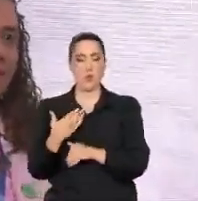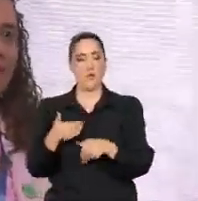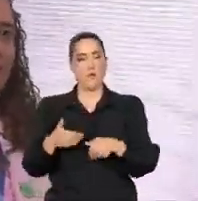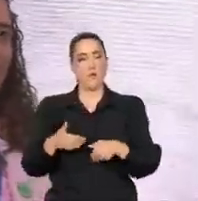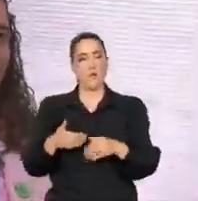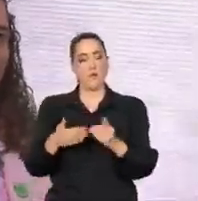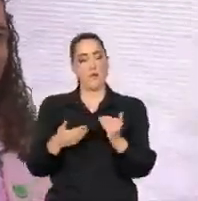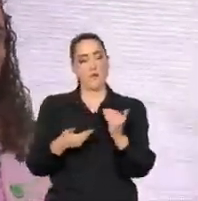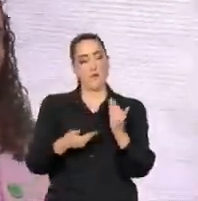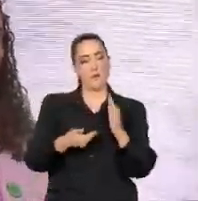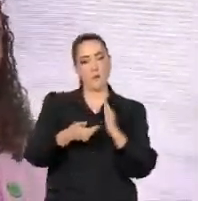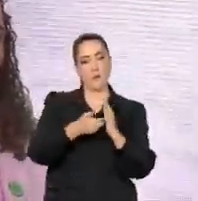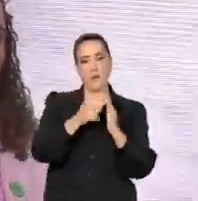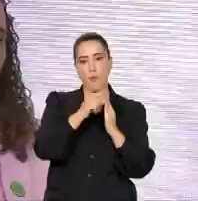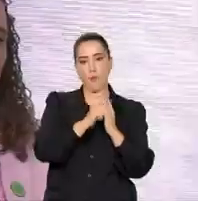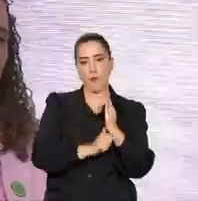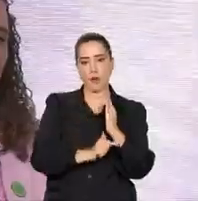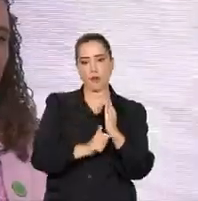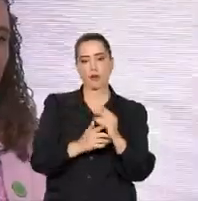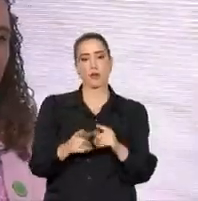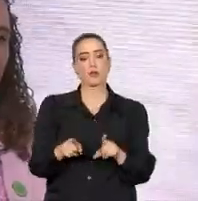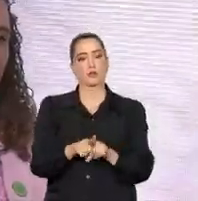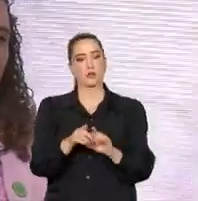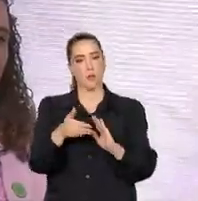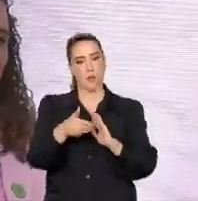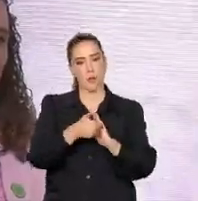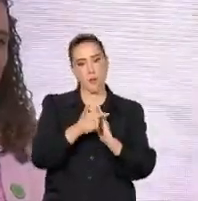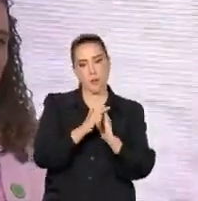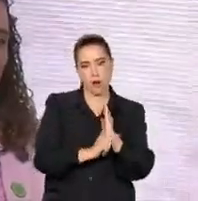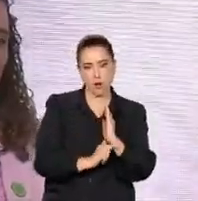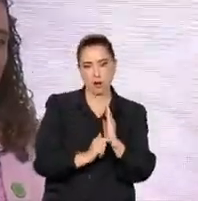Zero lá no Piauí,